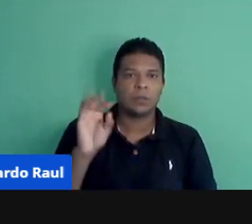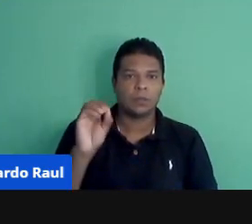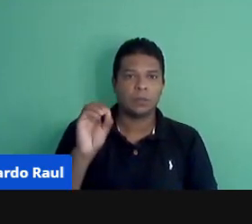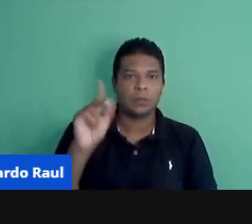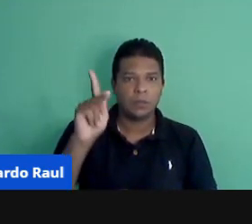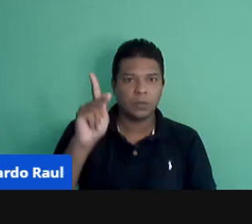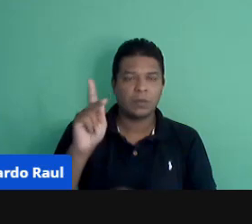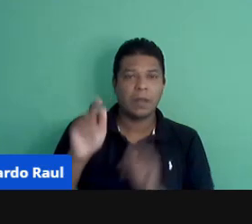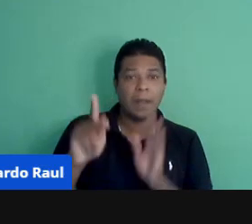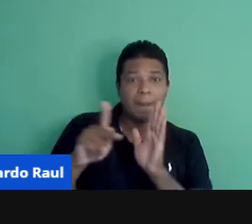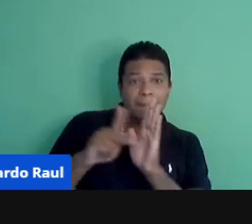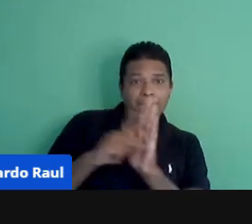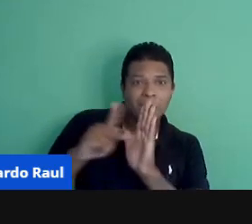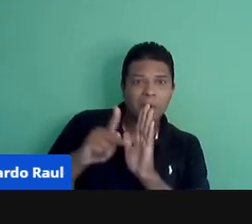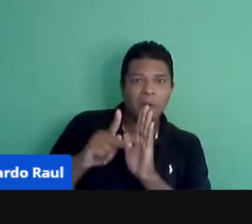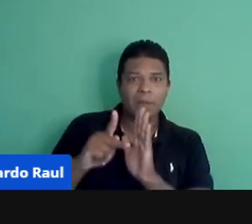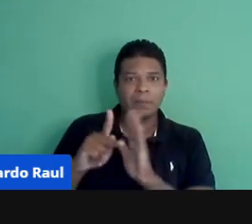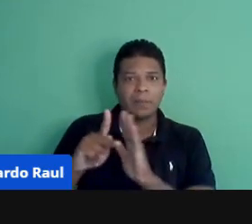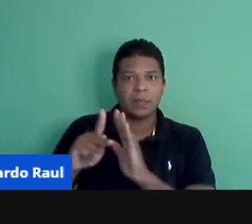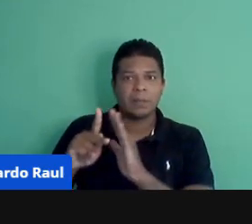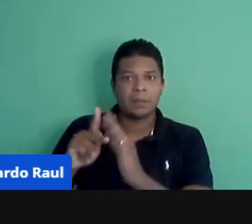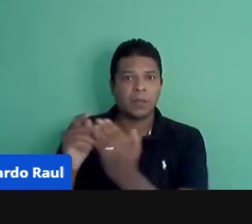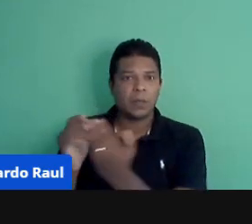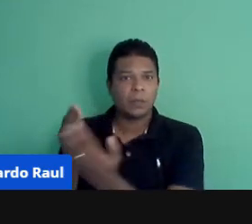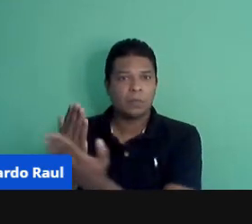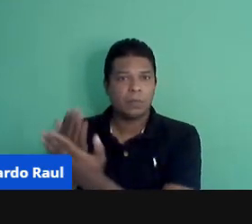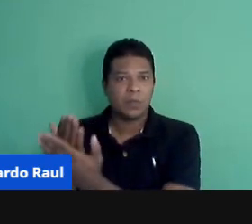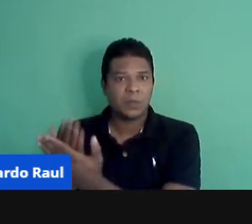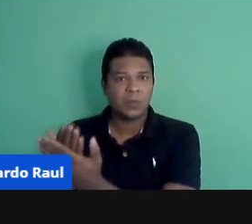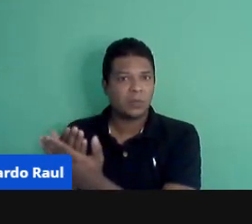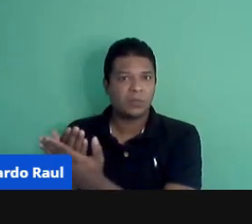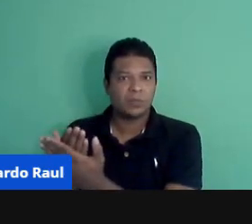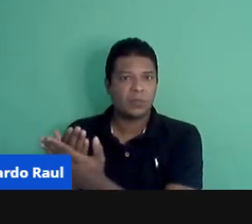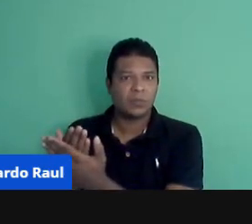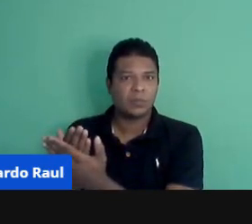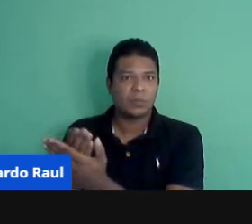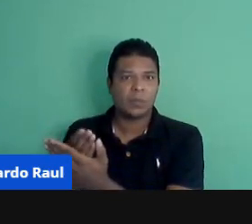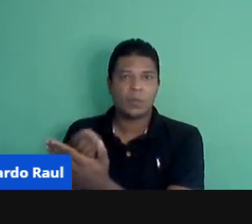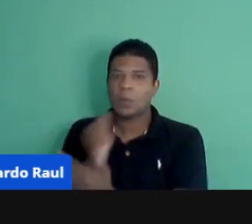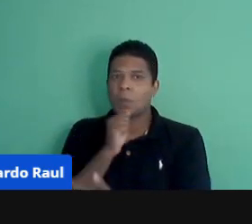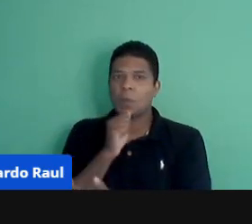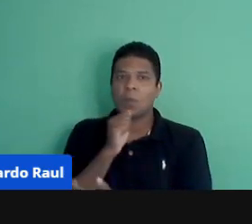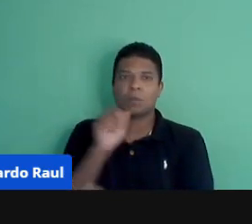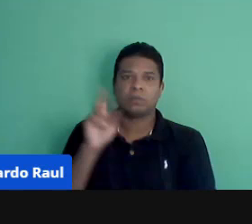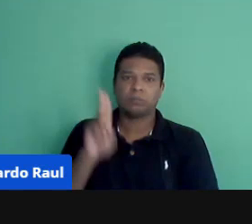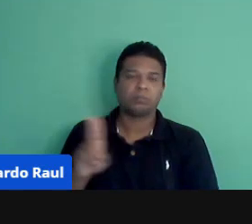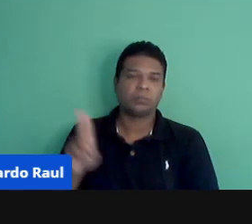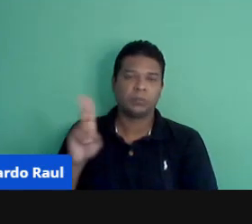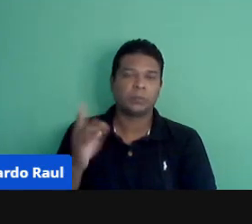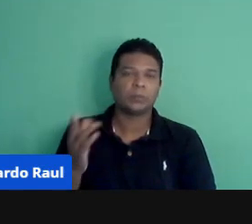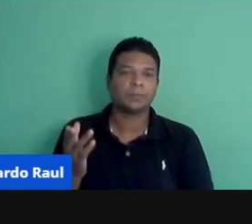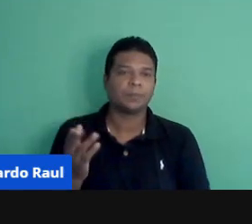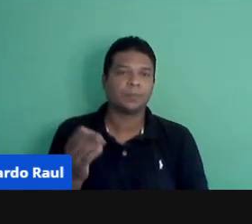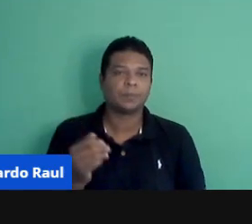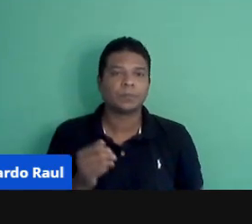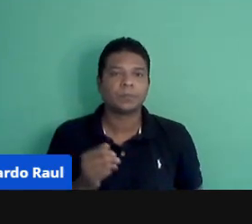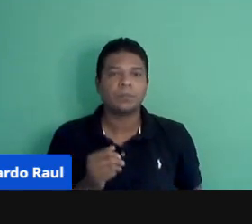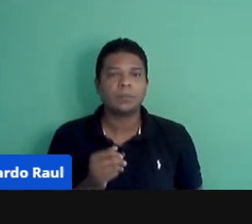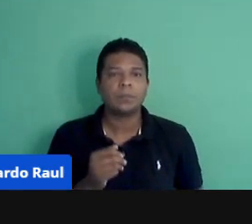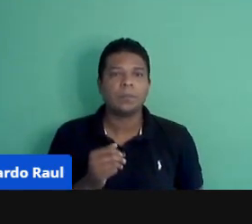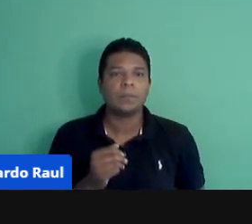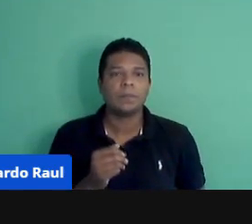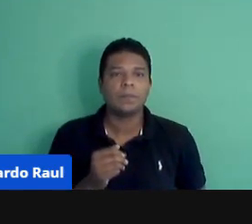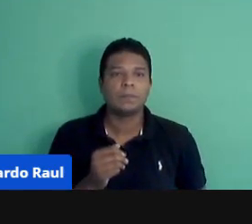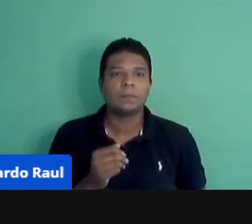específica ali para utilizar, ele não sabe mexer, né? Então nós temos o